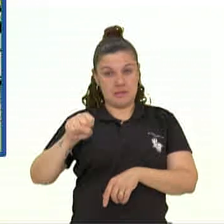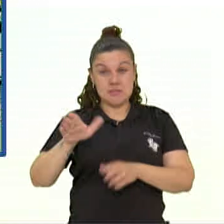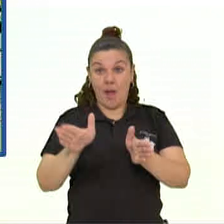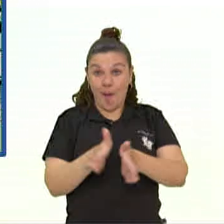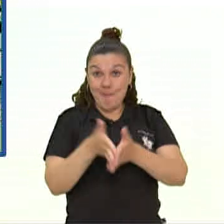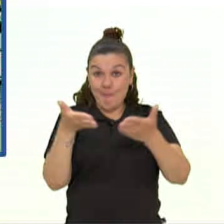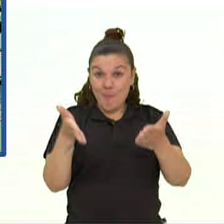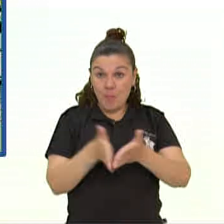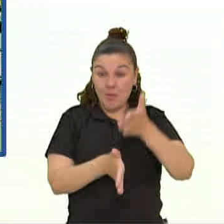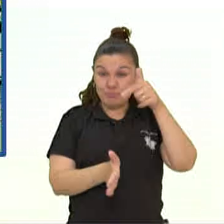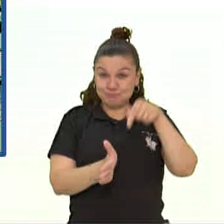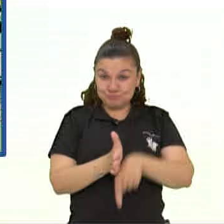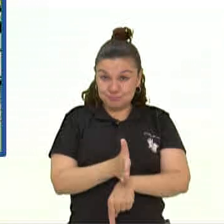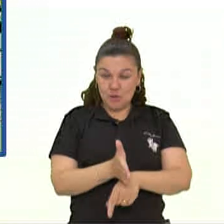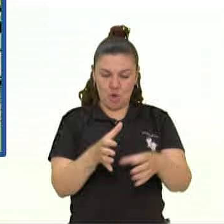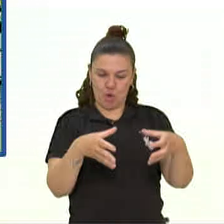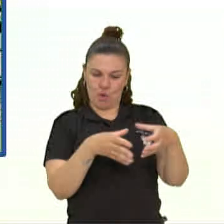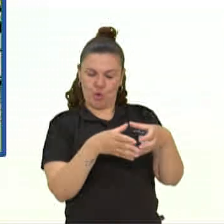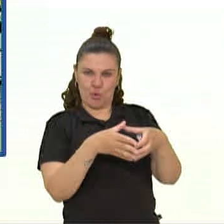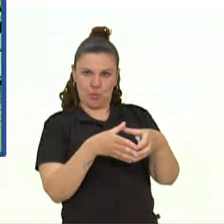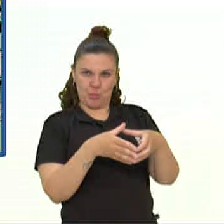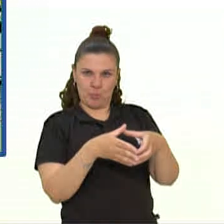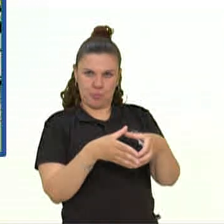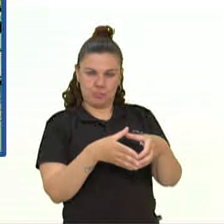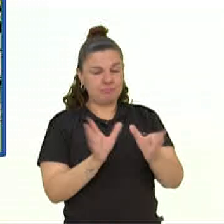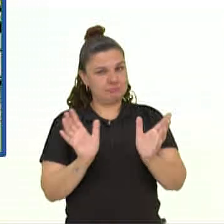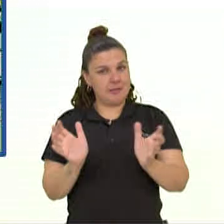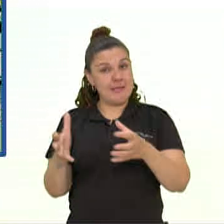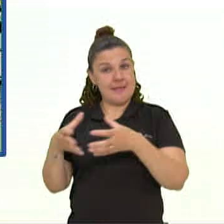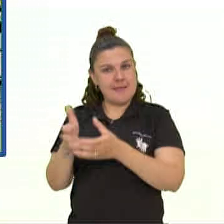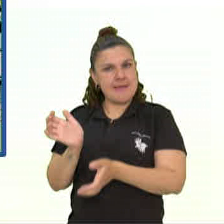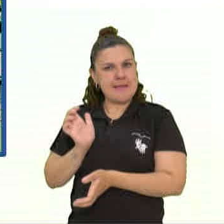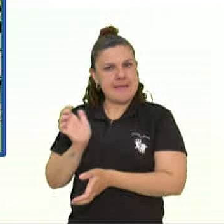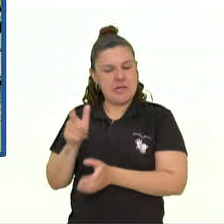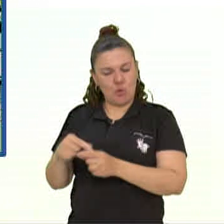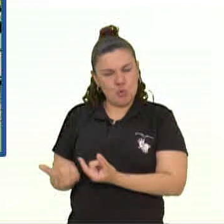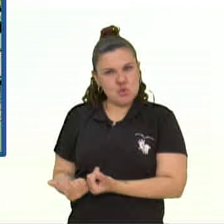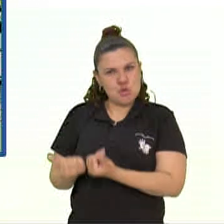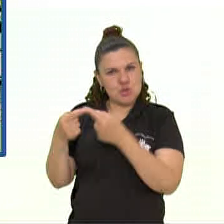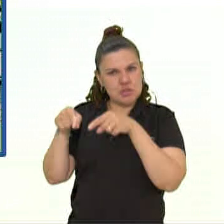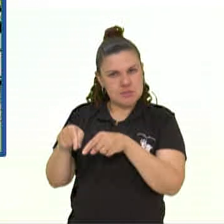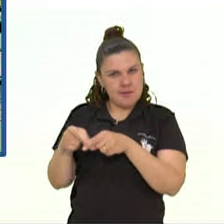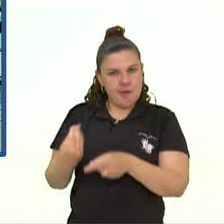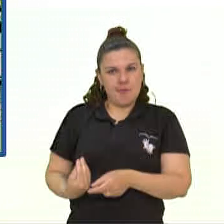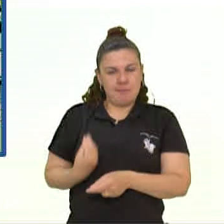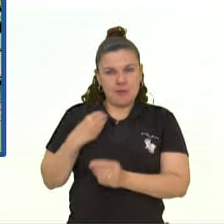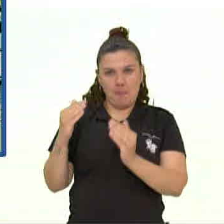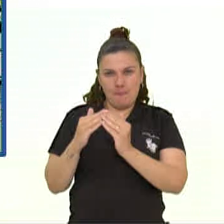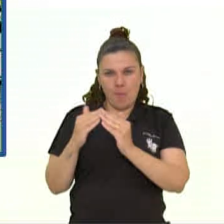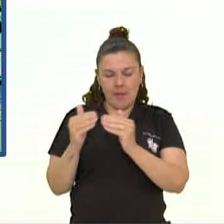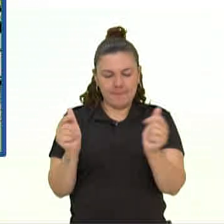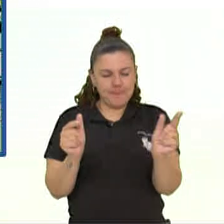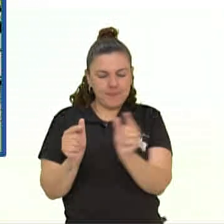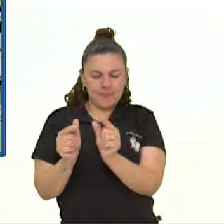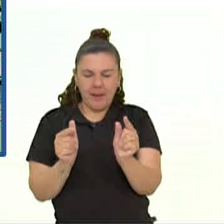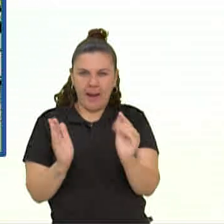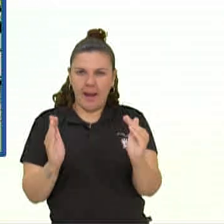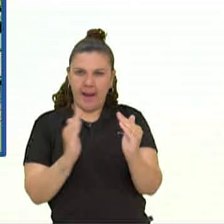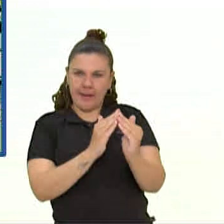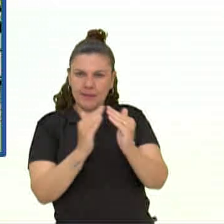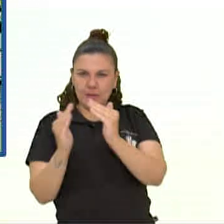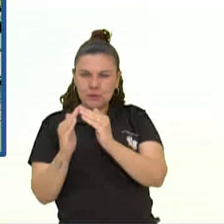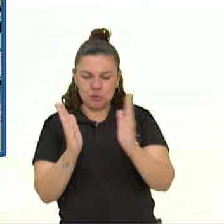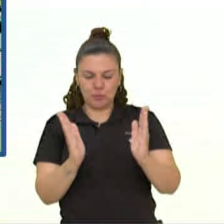pobreza, quem detém a maior parte da riqueza, vivendo muito próximo de quem está em estado de extrema pobreza ou